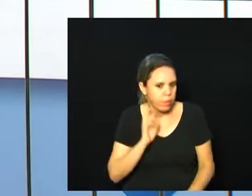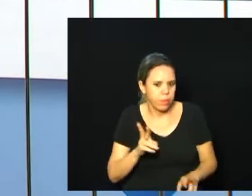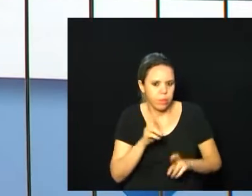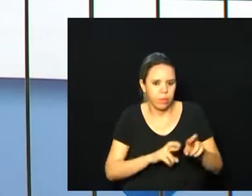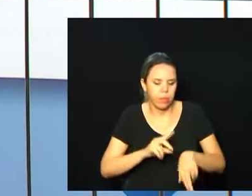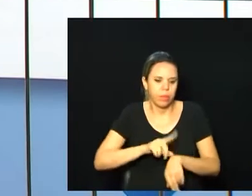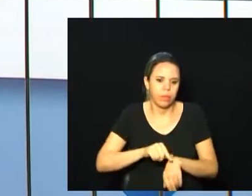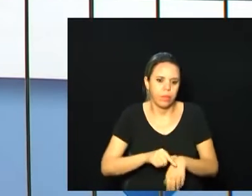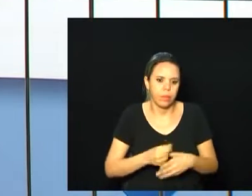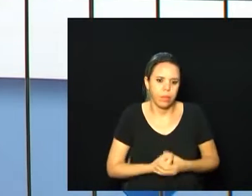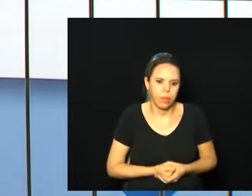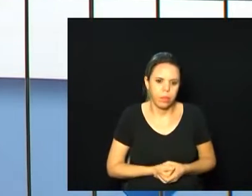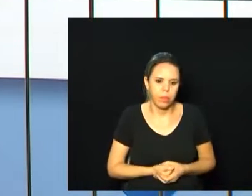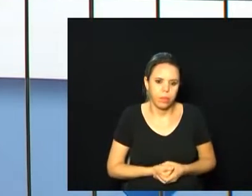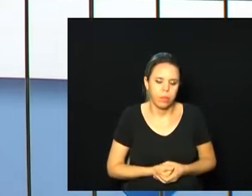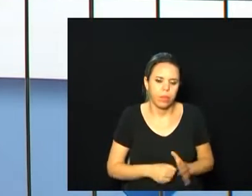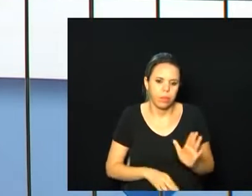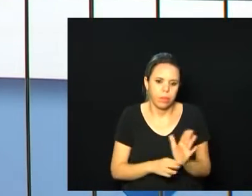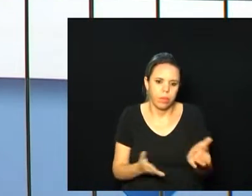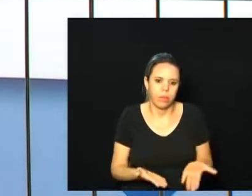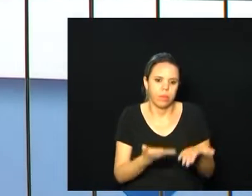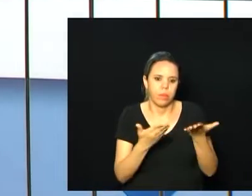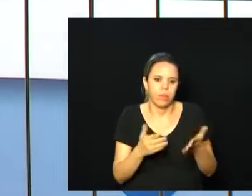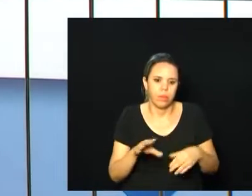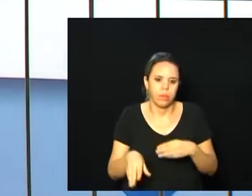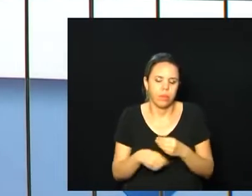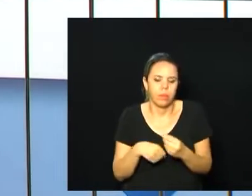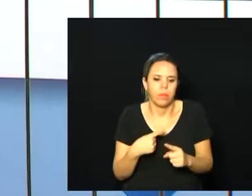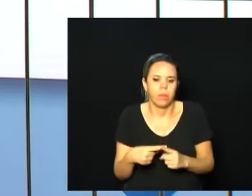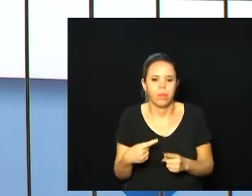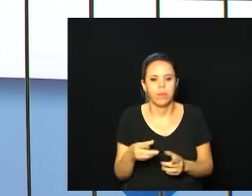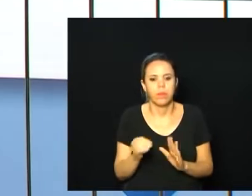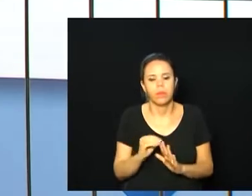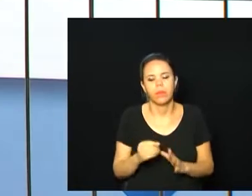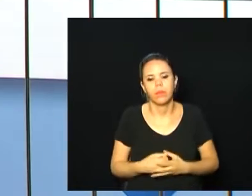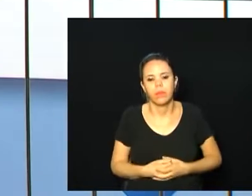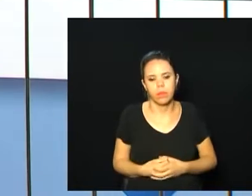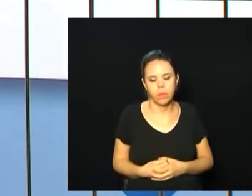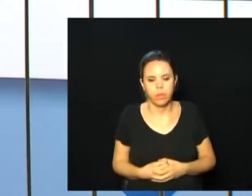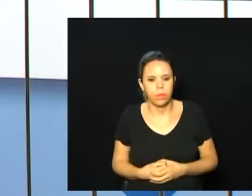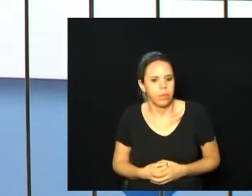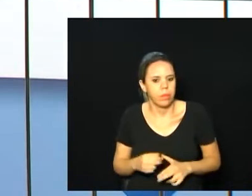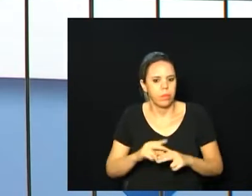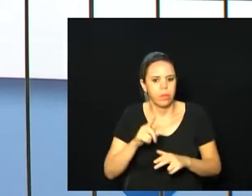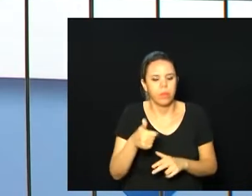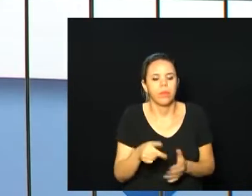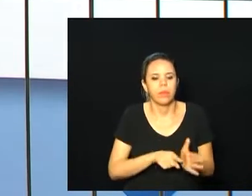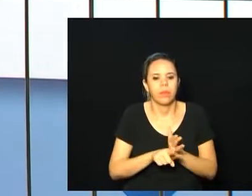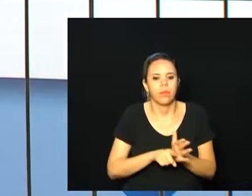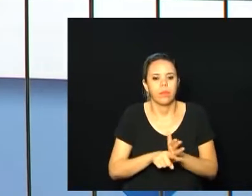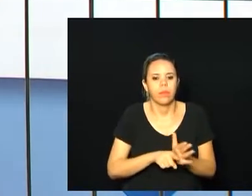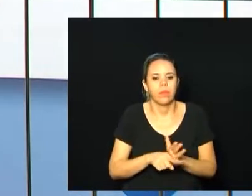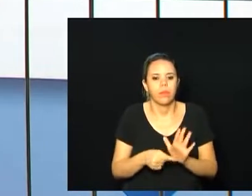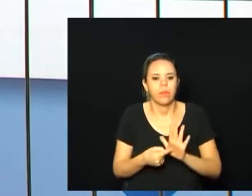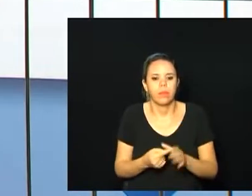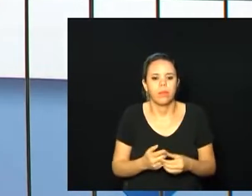com atraso, para justamente aí atualizar esse calendário. A medida foi tomada depois de um levantamento que